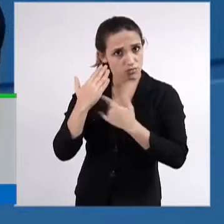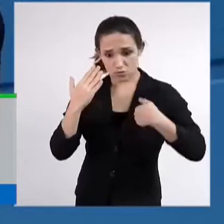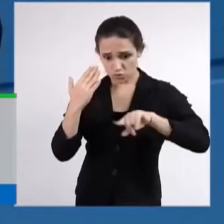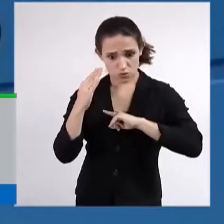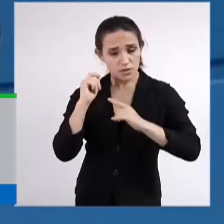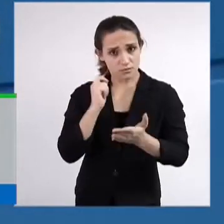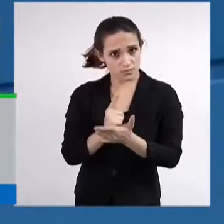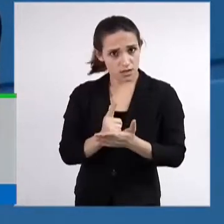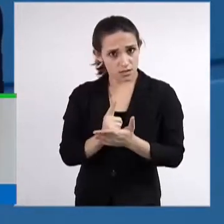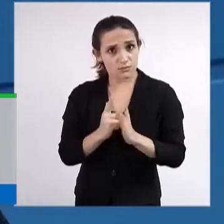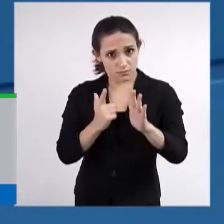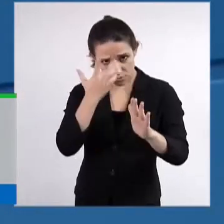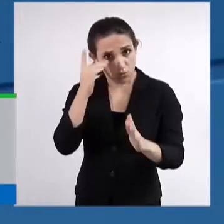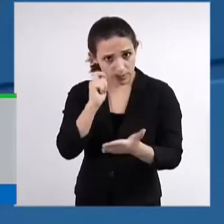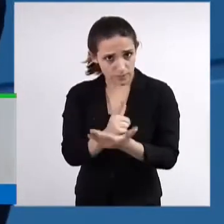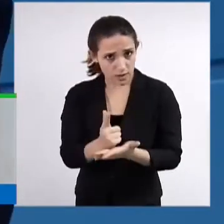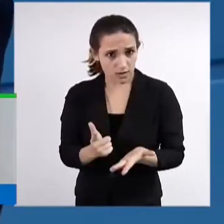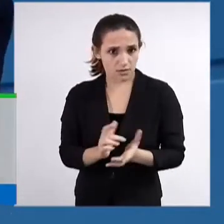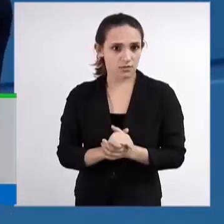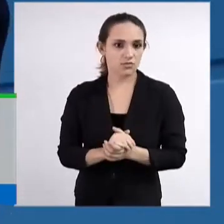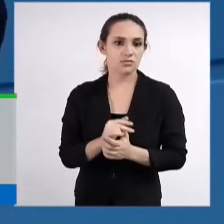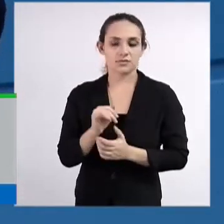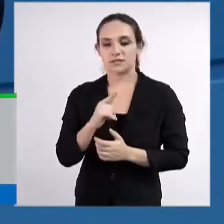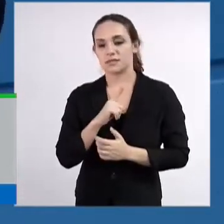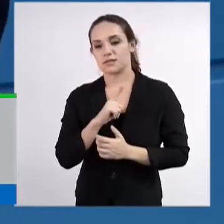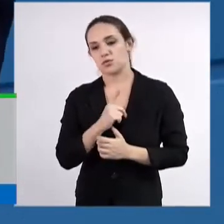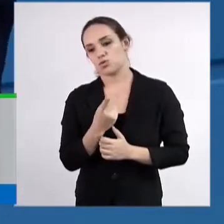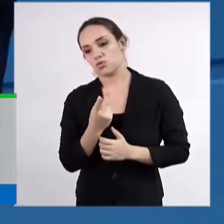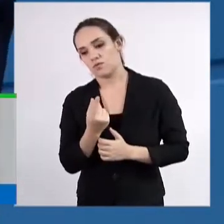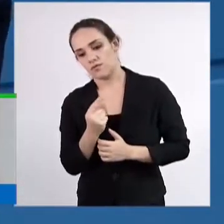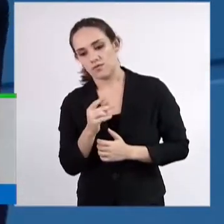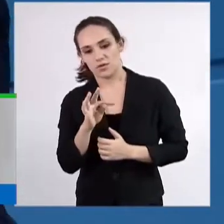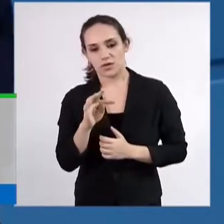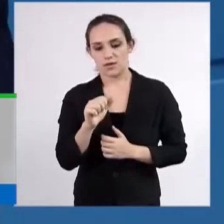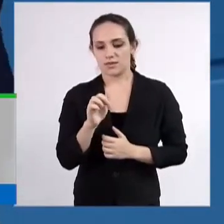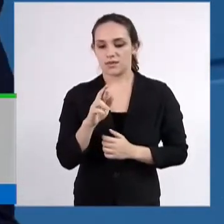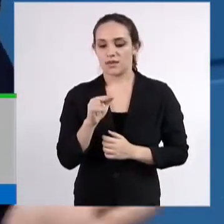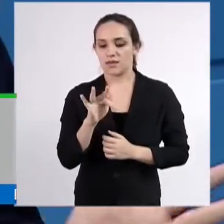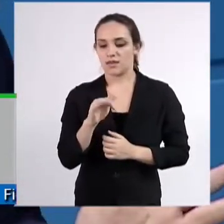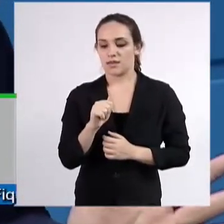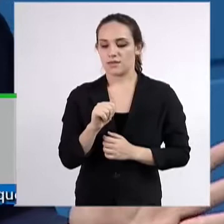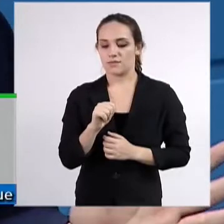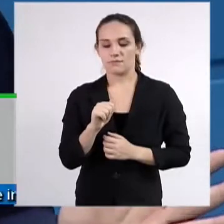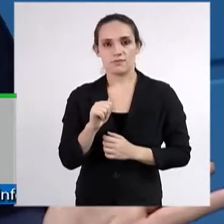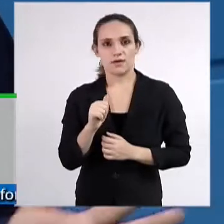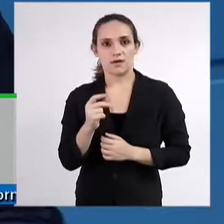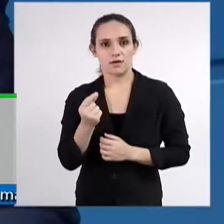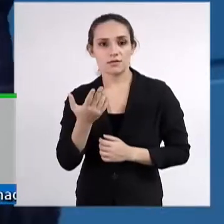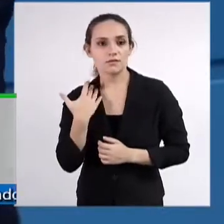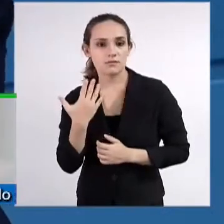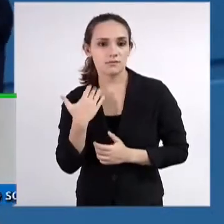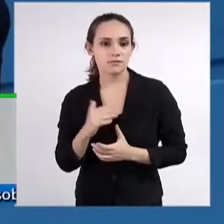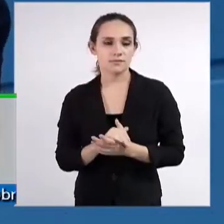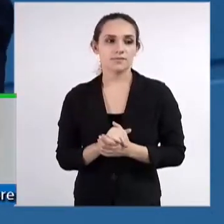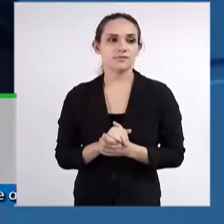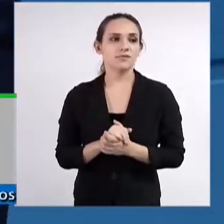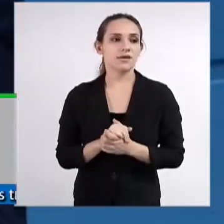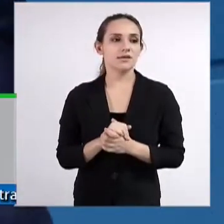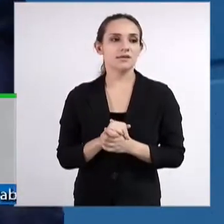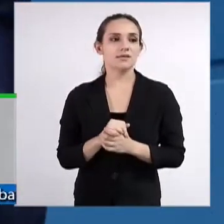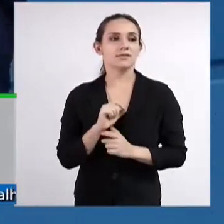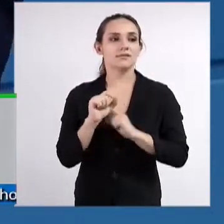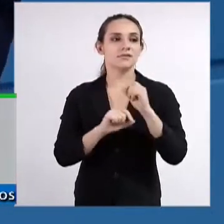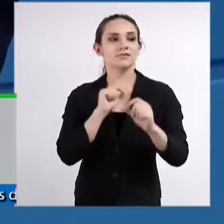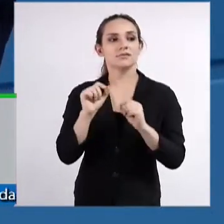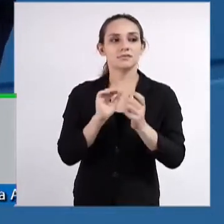o consumidor paga. Então, por exemplo, se nós colocarmos a questão do calor excessivo dentro da linha do caso fortuito, portanto,